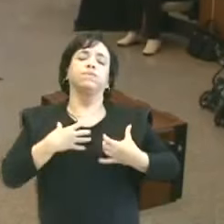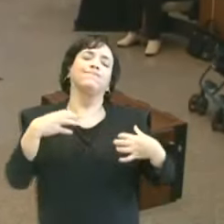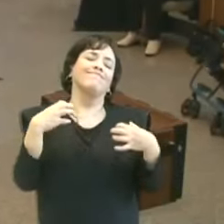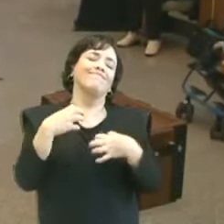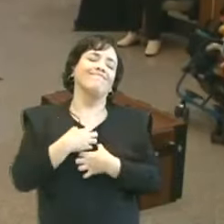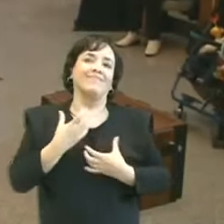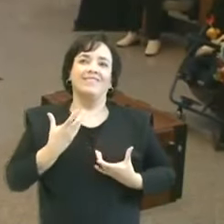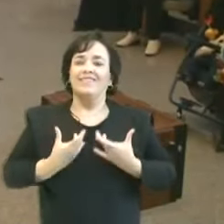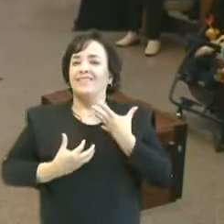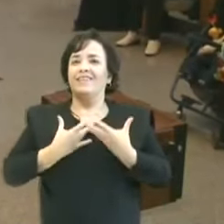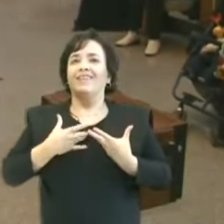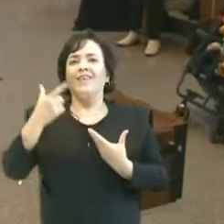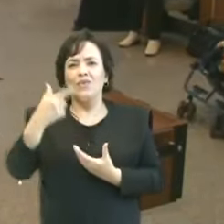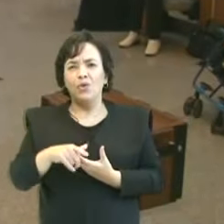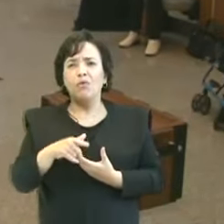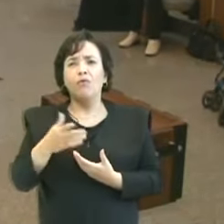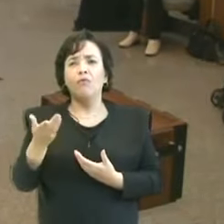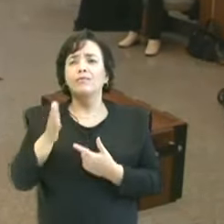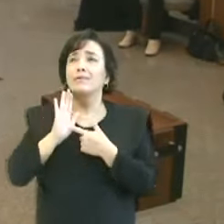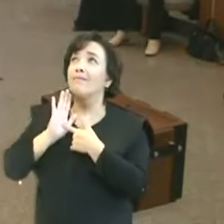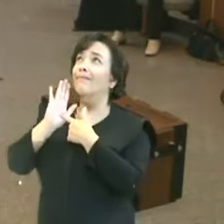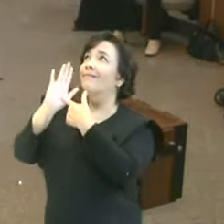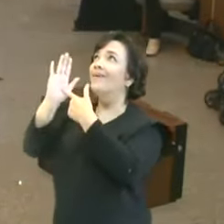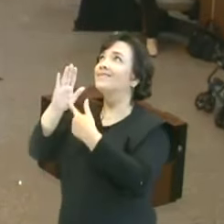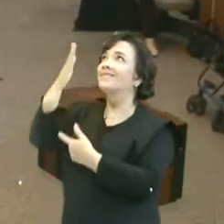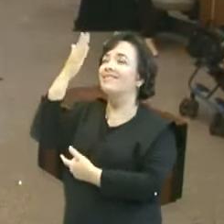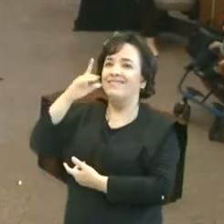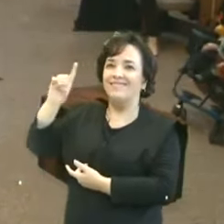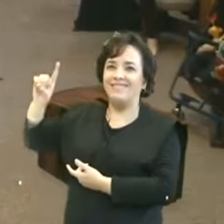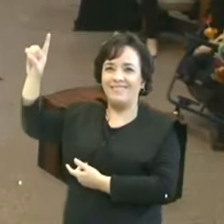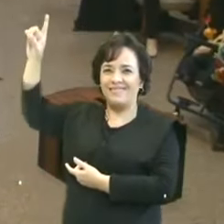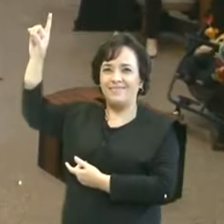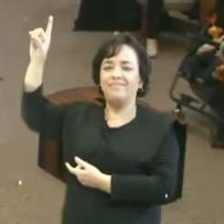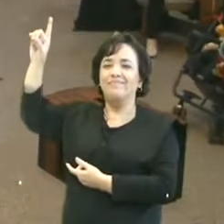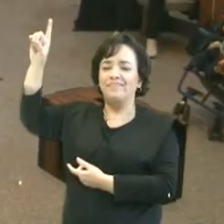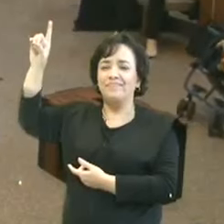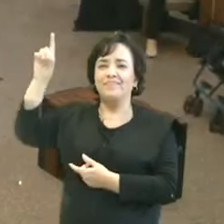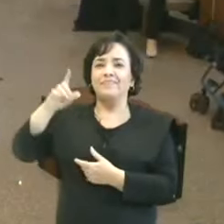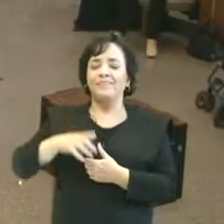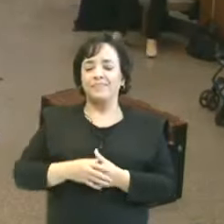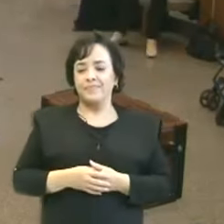de novo. Se apresente, se coloque na presença do Senhor.